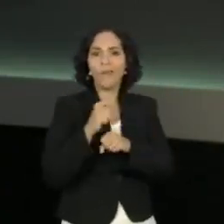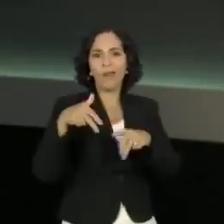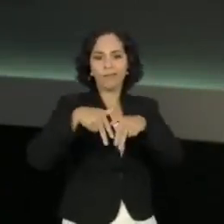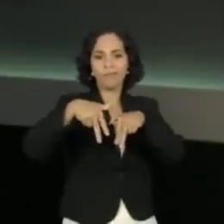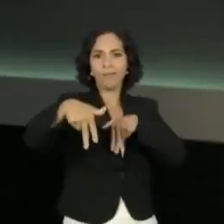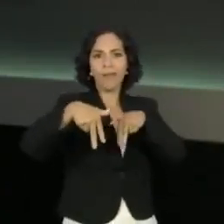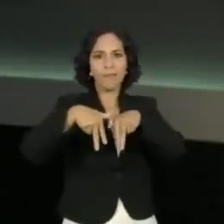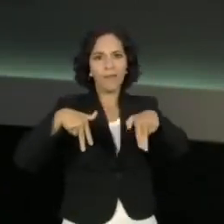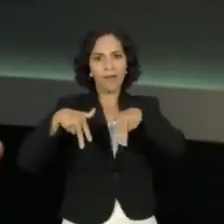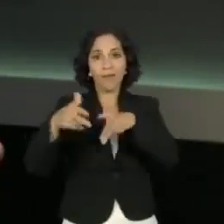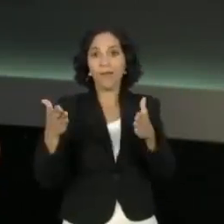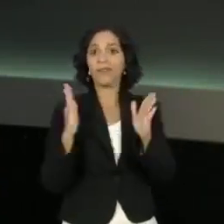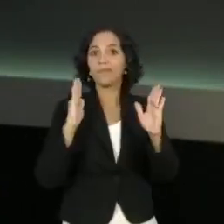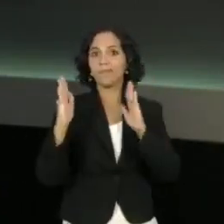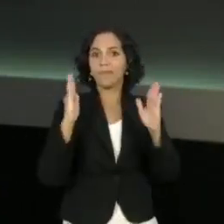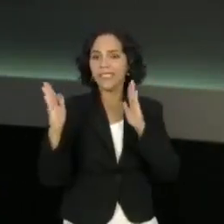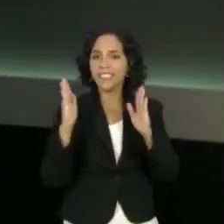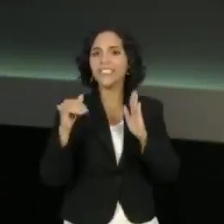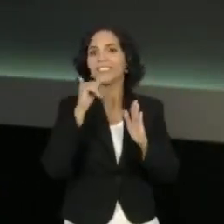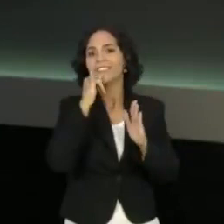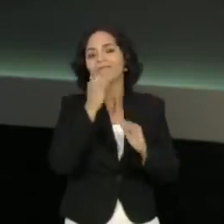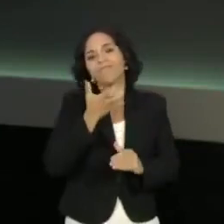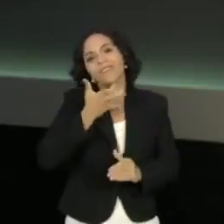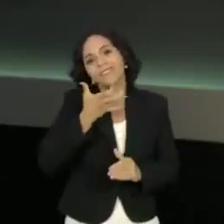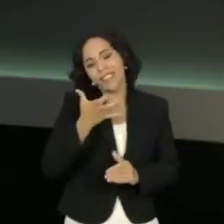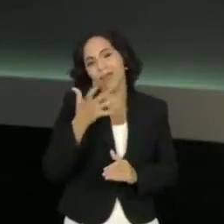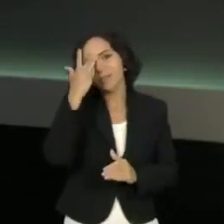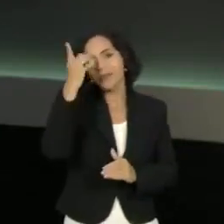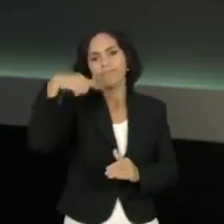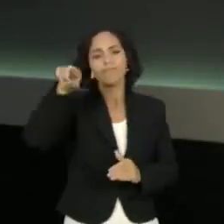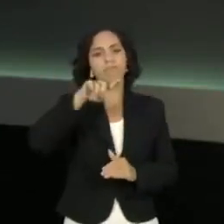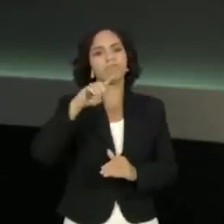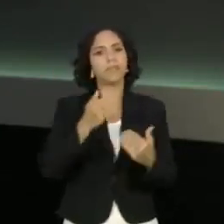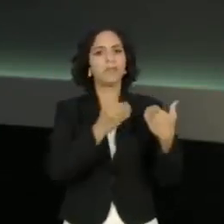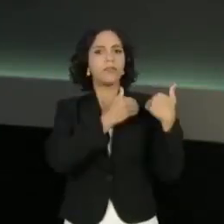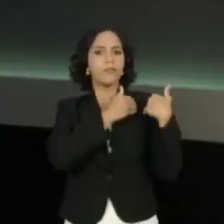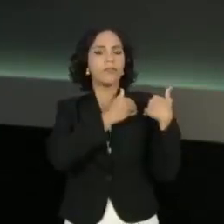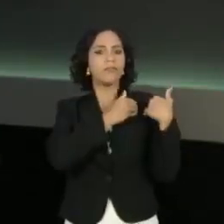inclusive agora nas festas, pessoas mais responsáveis, obviamente, estão se mantendo